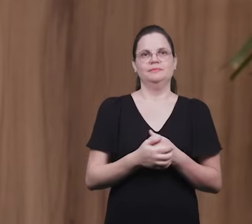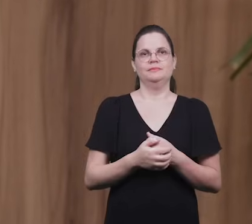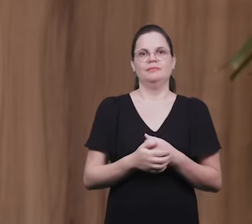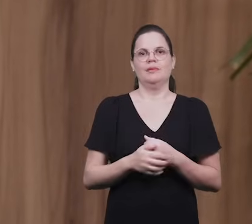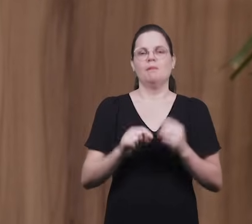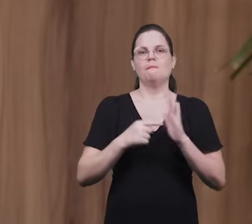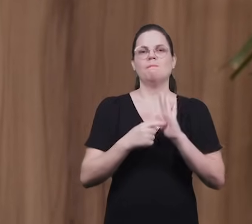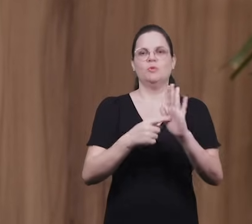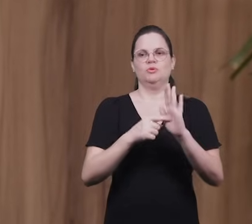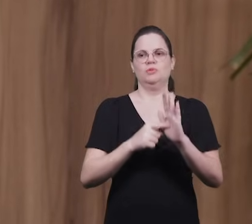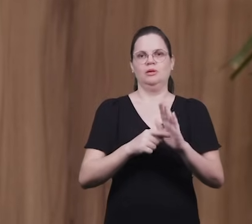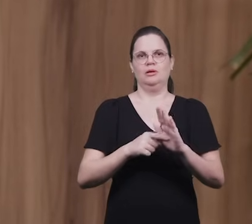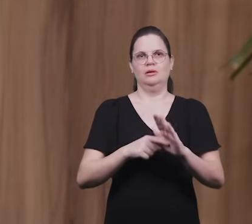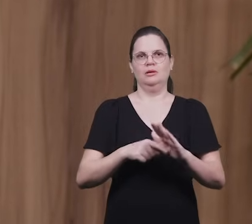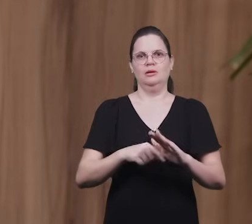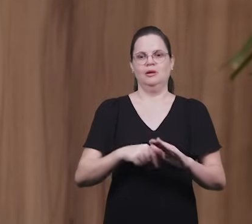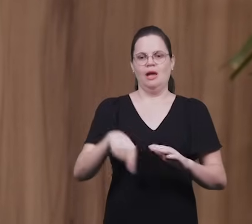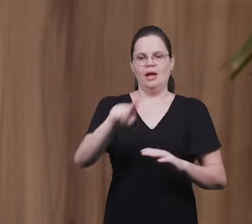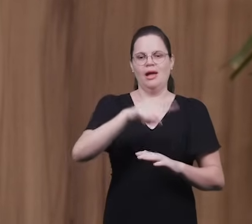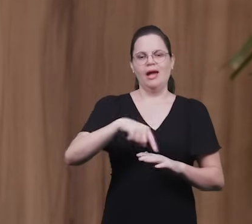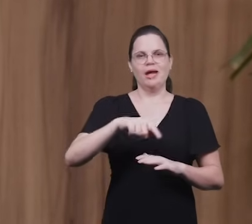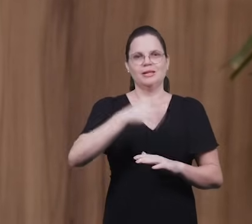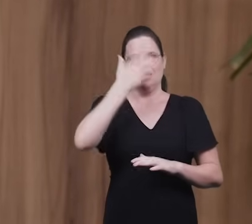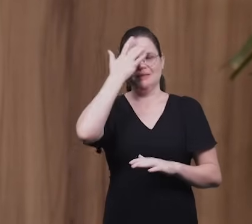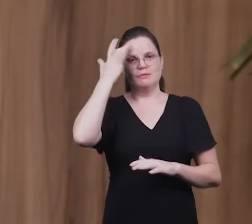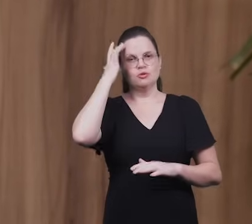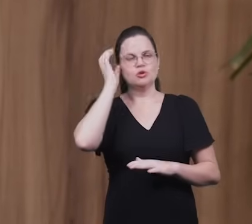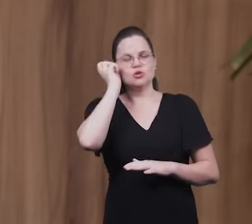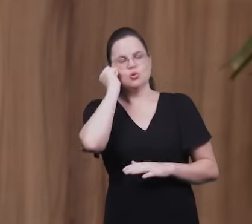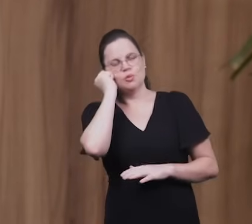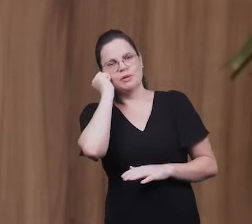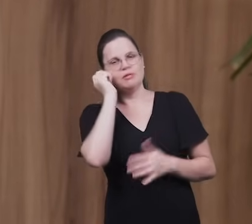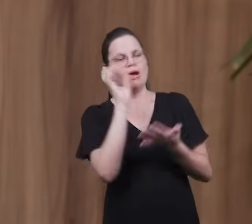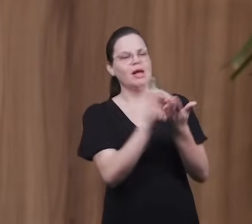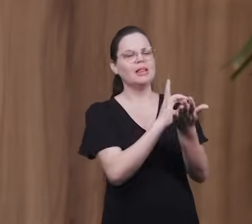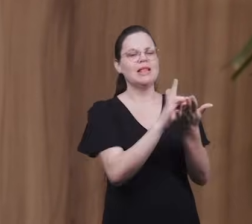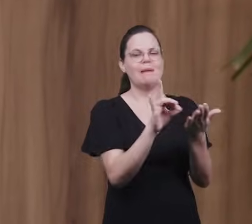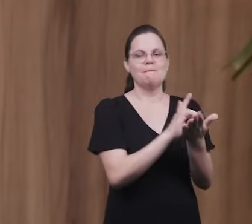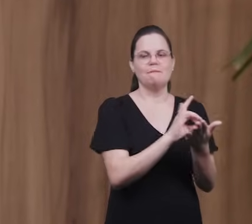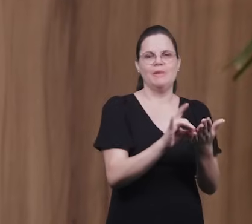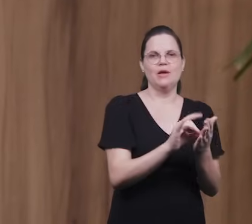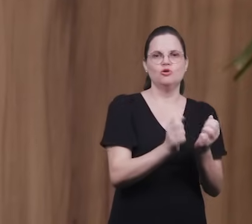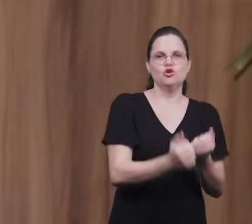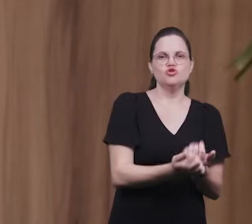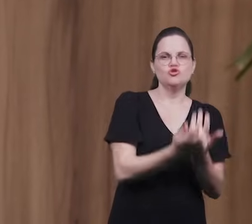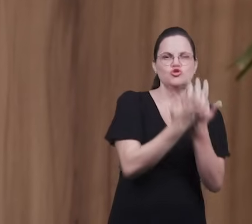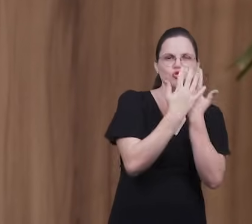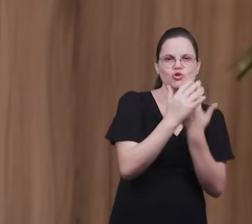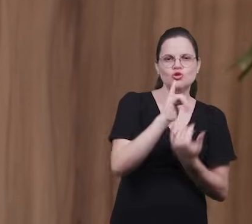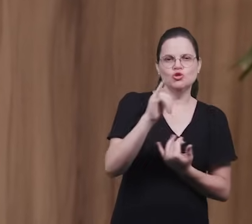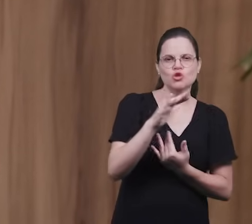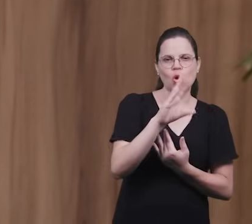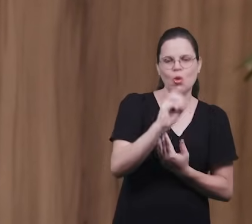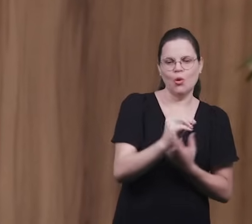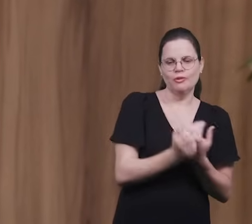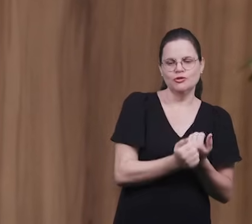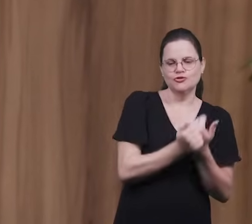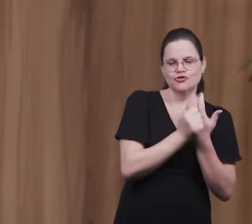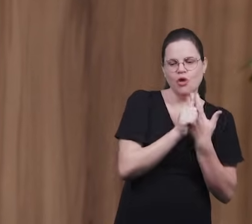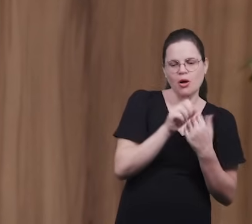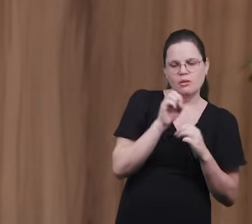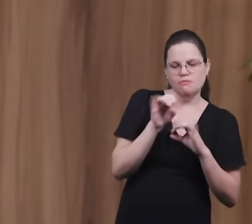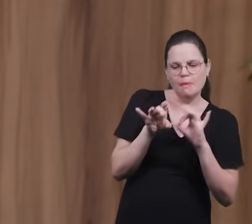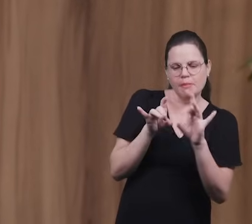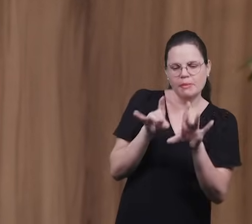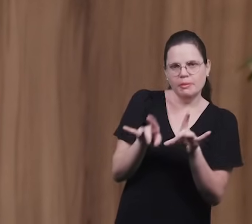os filhos dos homens dormiam, veio o inimigo e semeou o joio. Ou seja, enquanto essa igreja